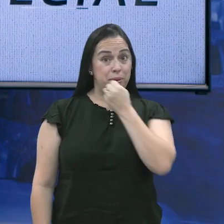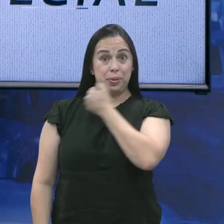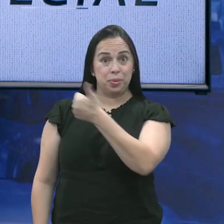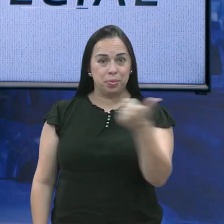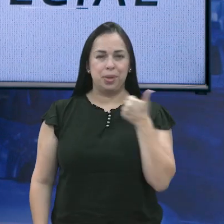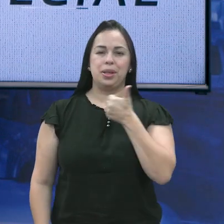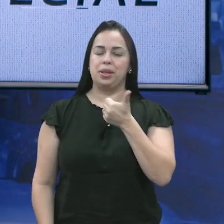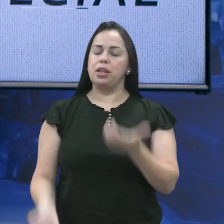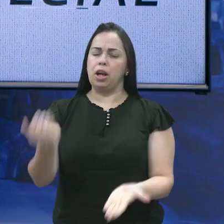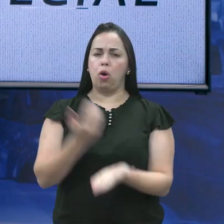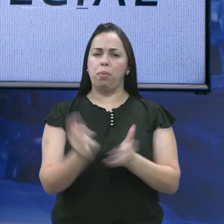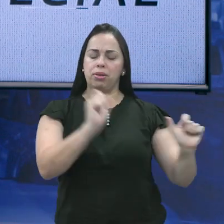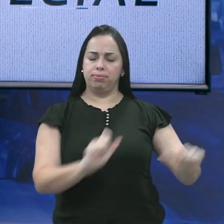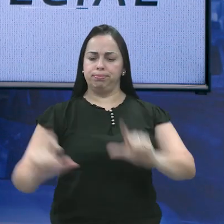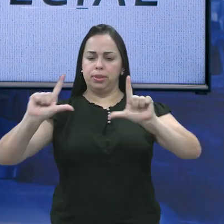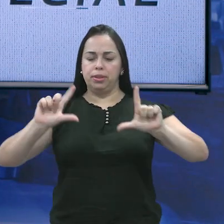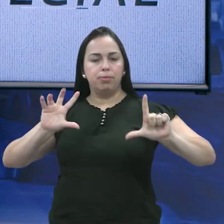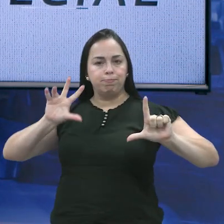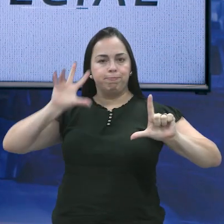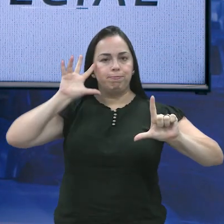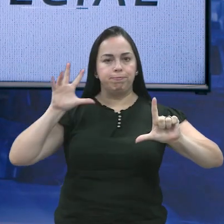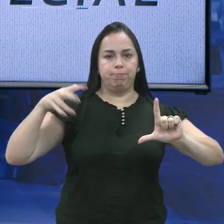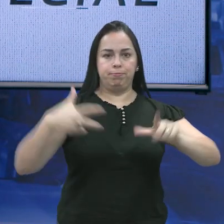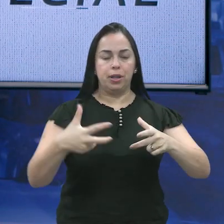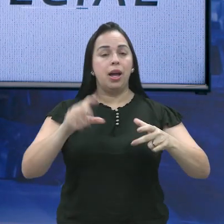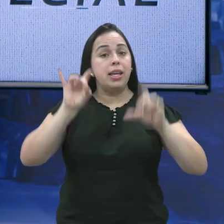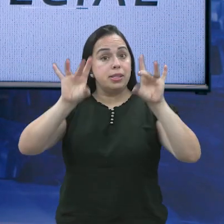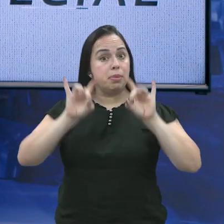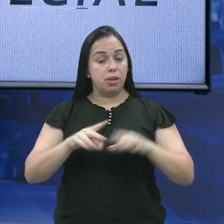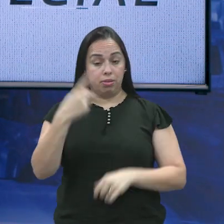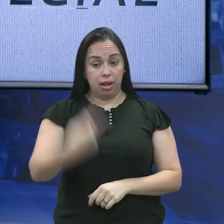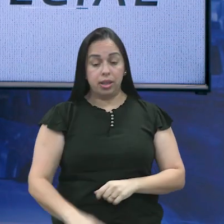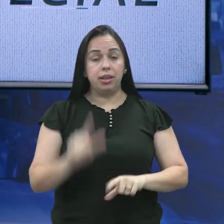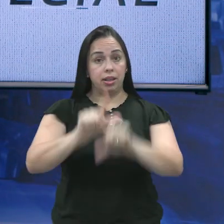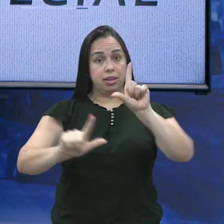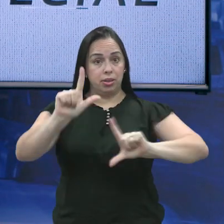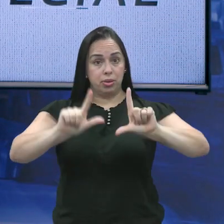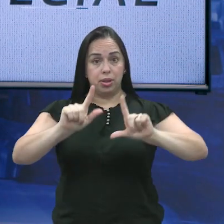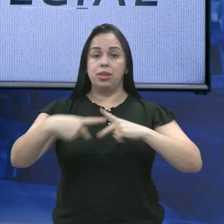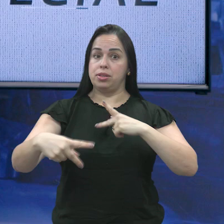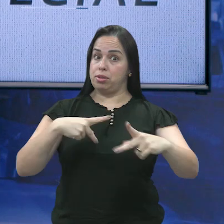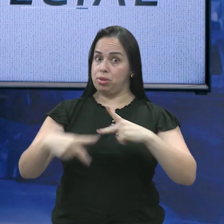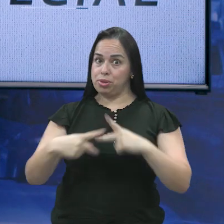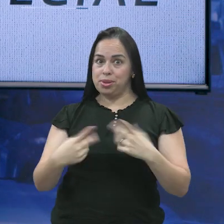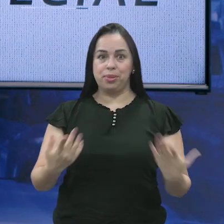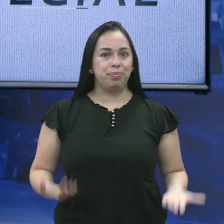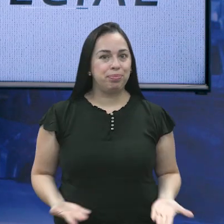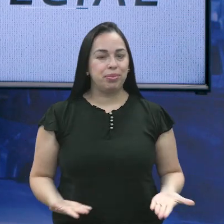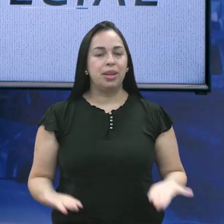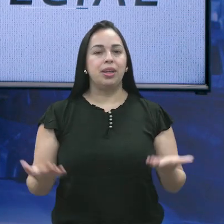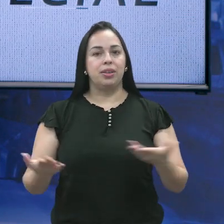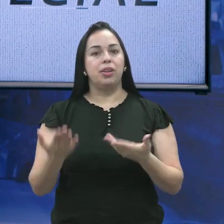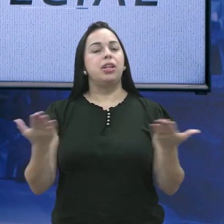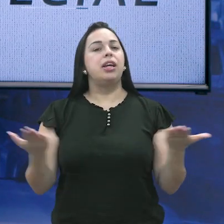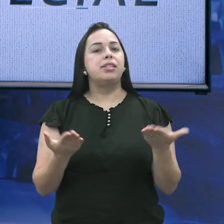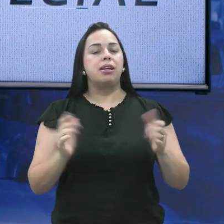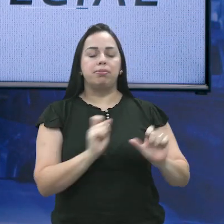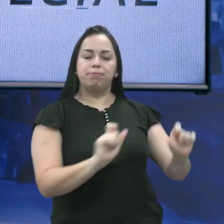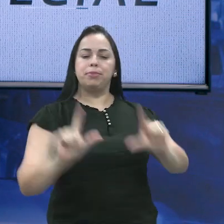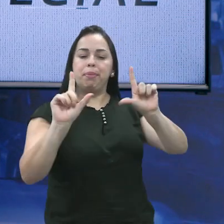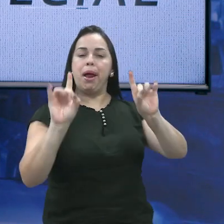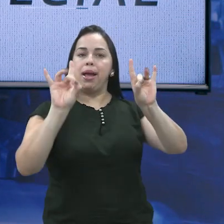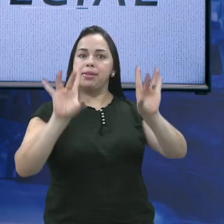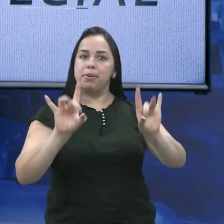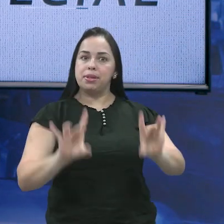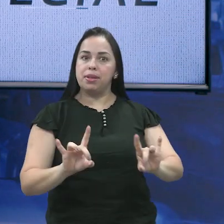Olá, tudo bem com você? Está no ar mais um Ação Parlamentar Especial aqui na tela da TV Câmara de São José dos Campos. Essas